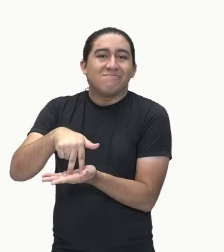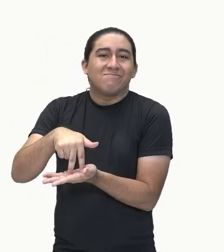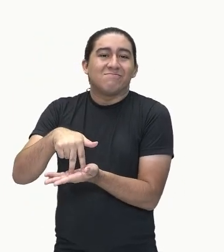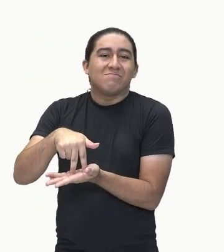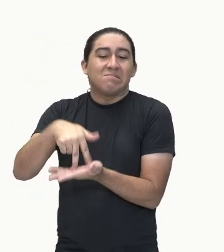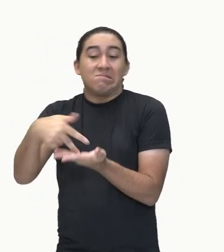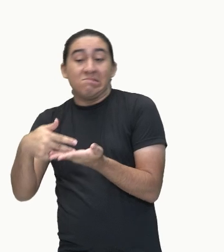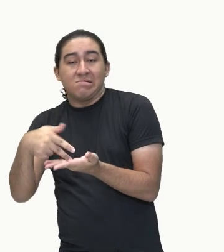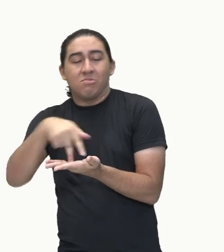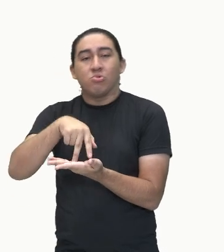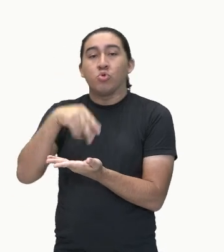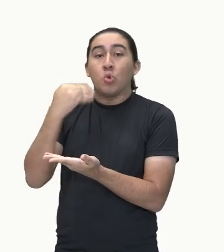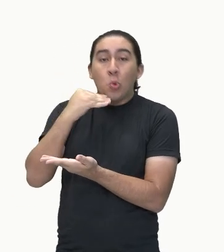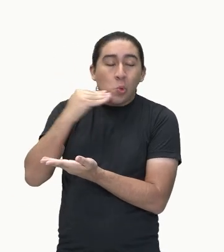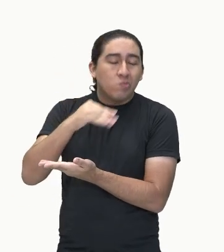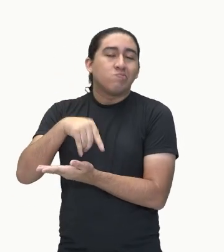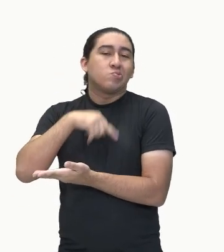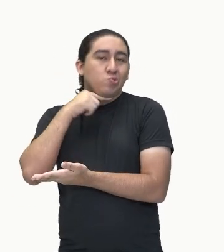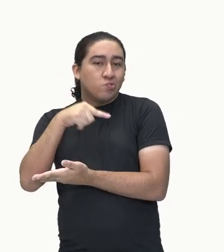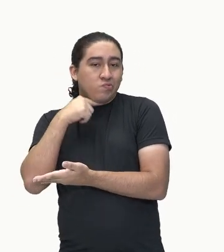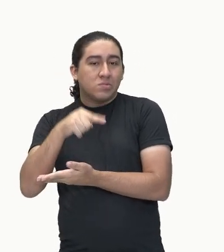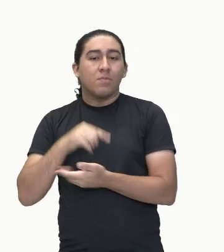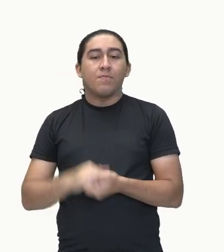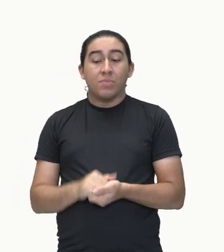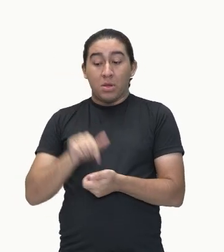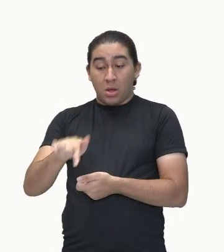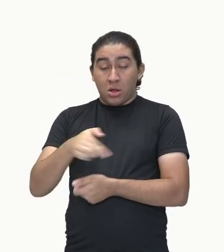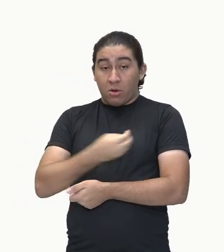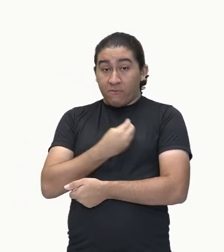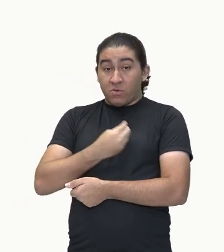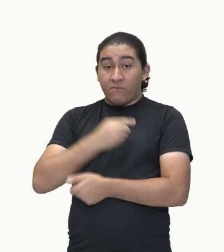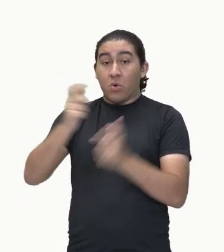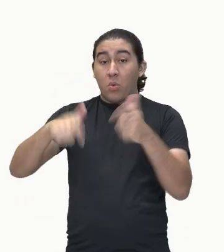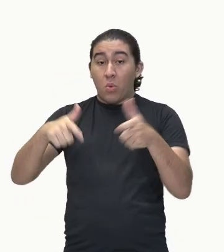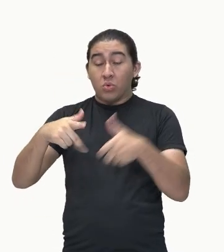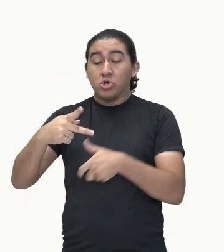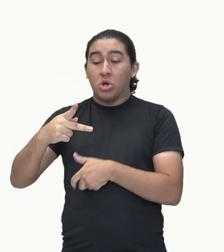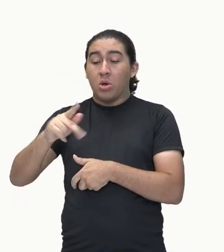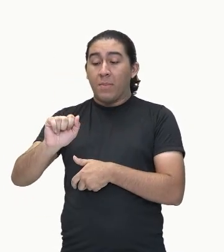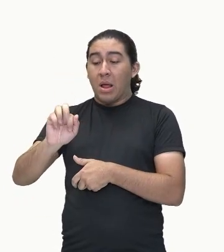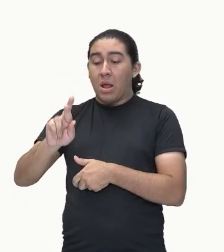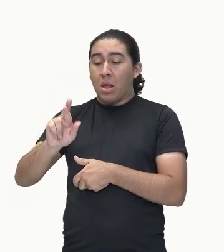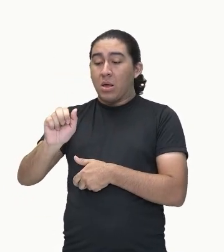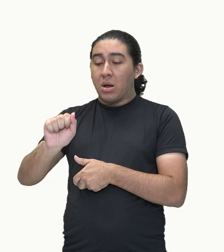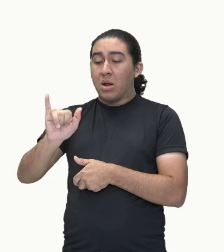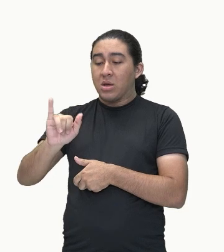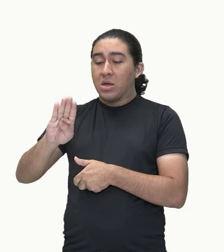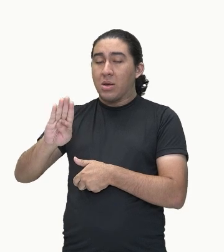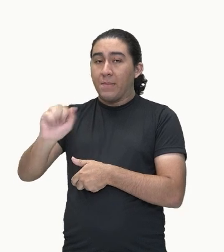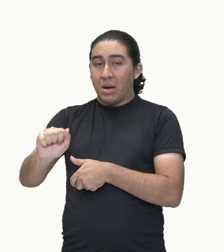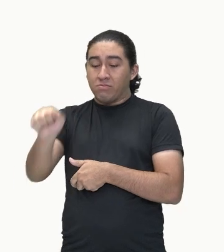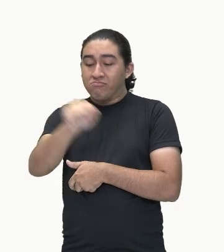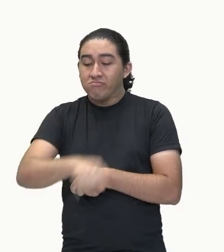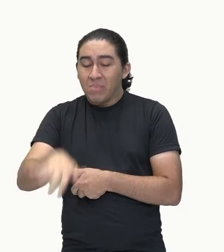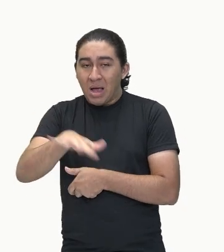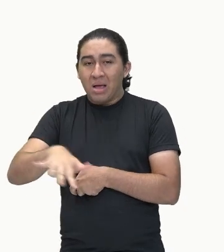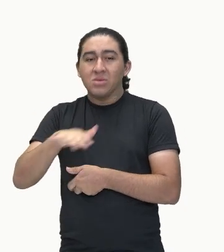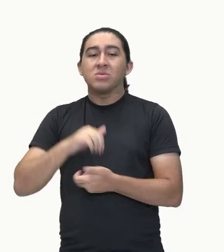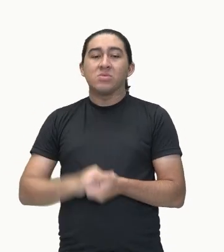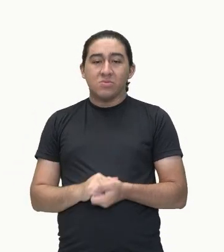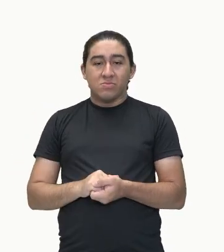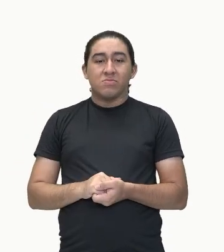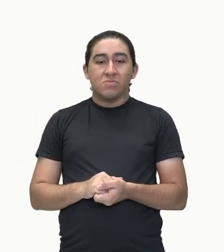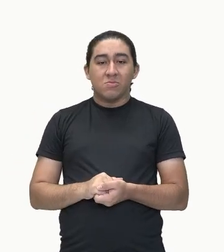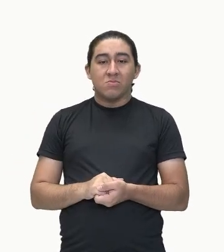é um piraquara do Paraíba, a região que nós já mencionamos, a região do Vale do Paraíba, maravilhoso epítome